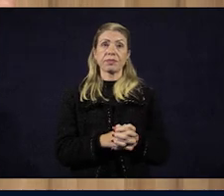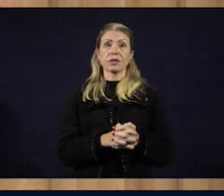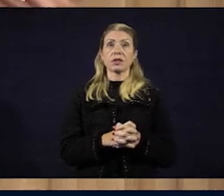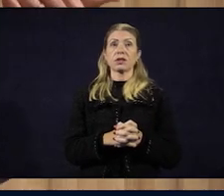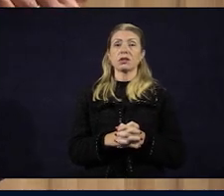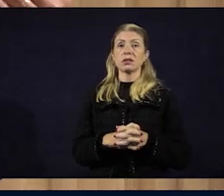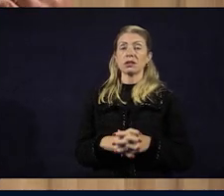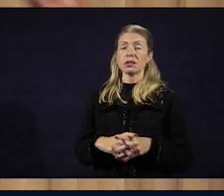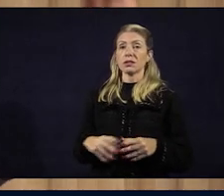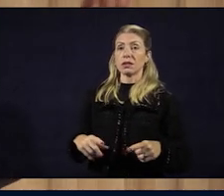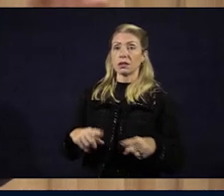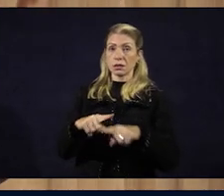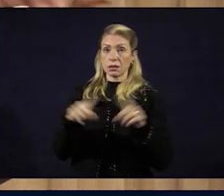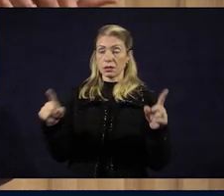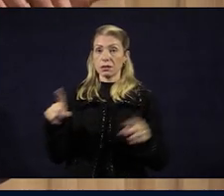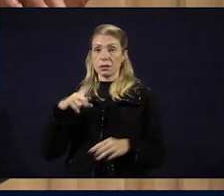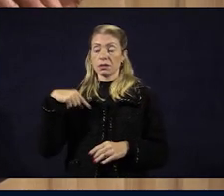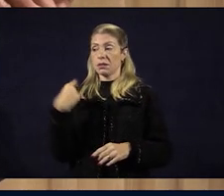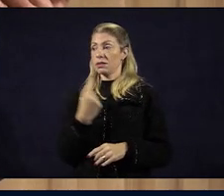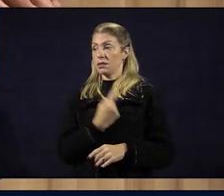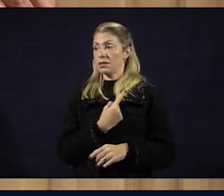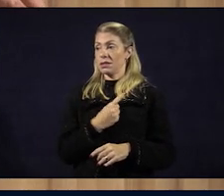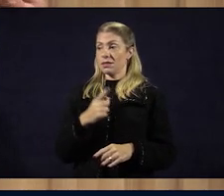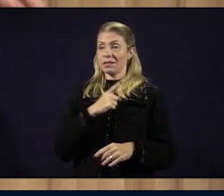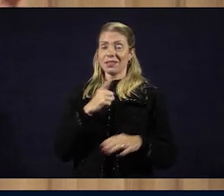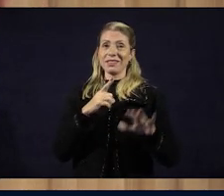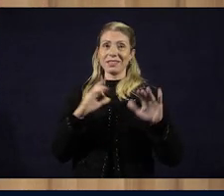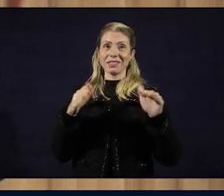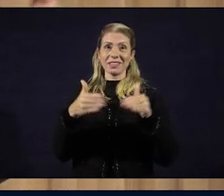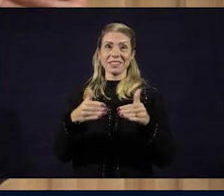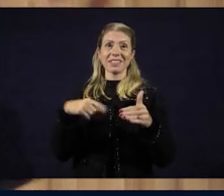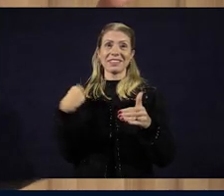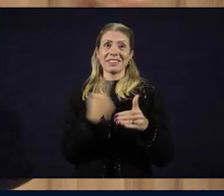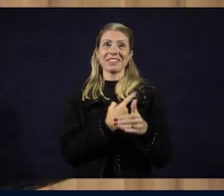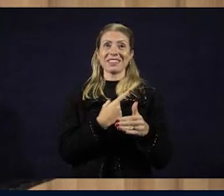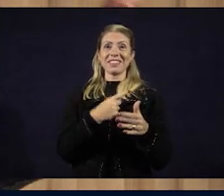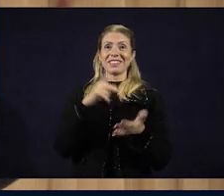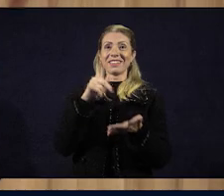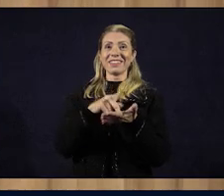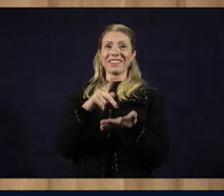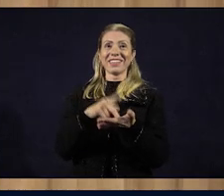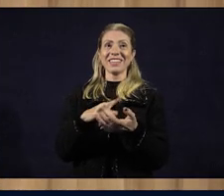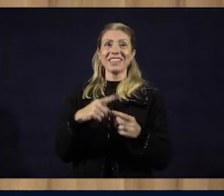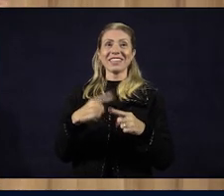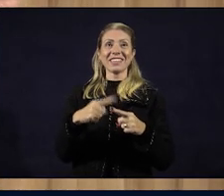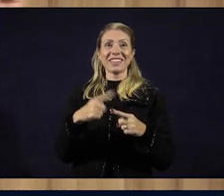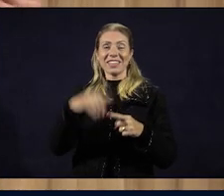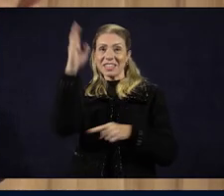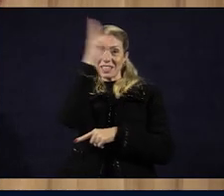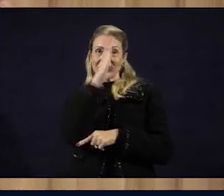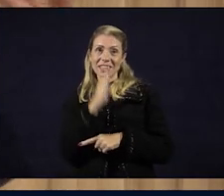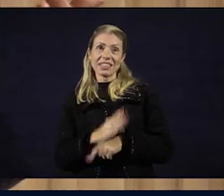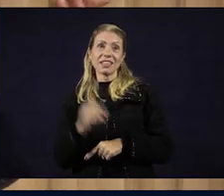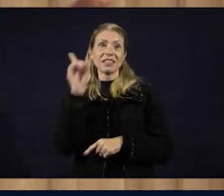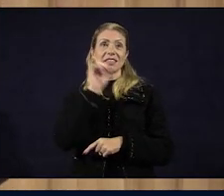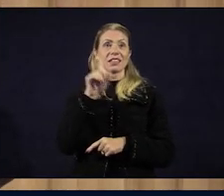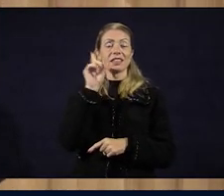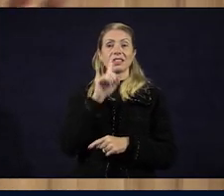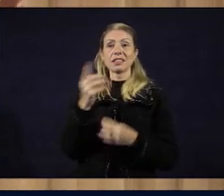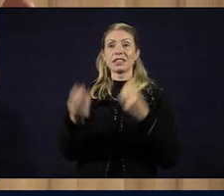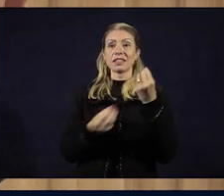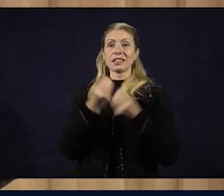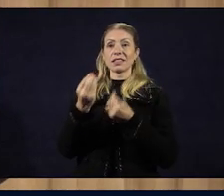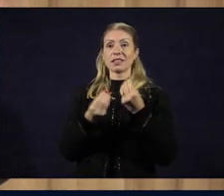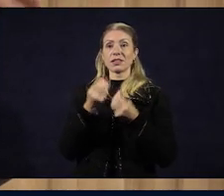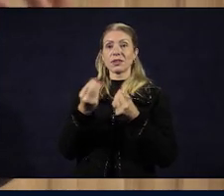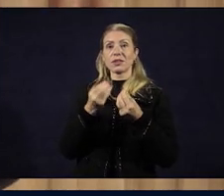nossa visão dentro dessa realidade, e com o Brasil e os Estados Unidos sendo os dois grandes provedores de